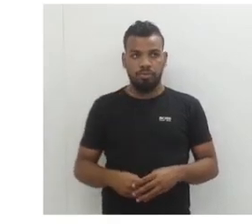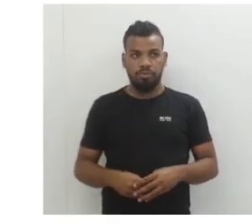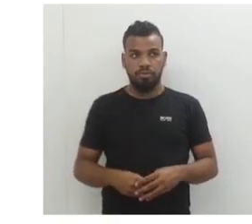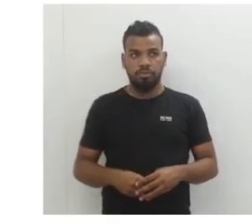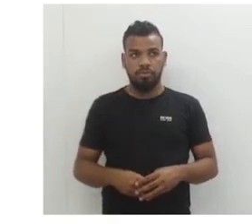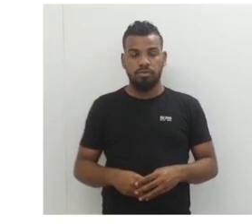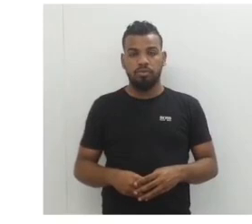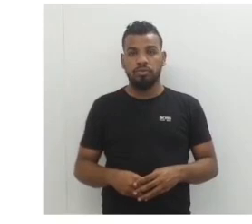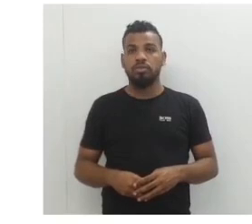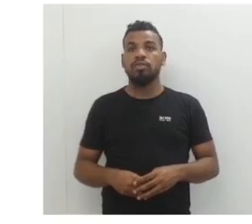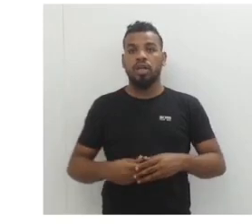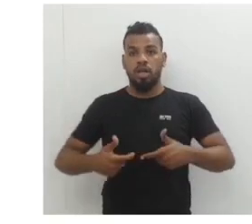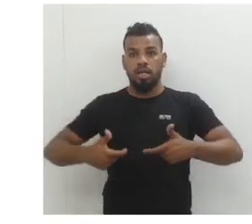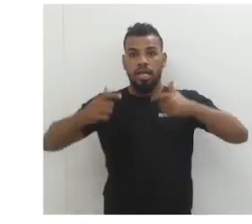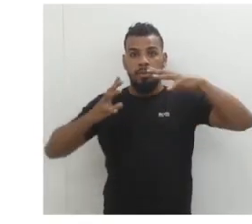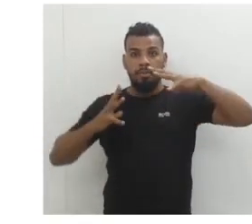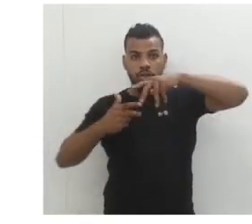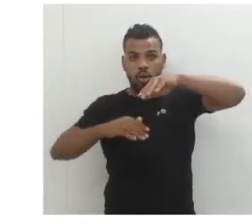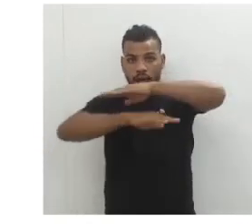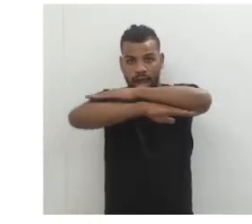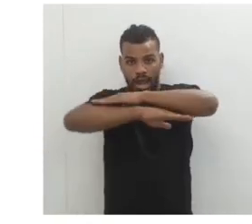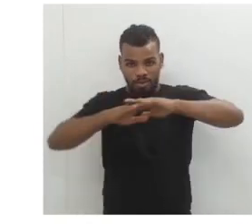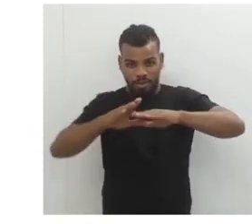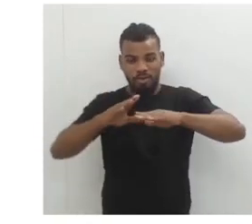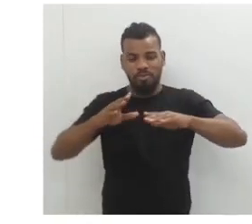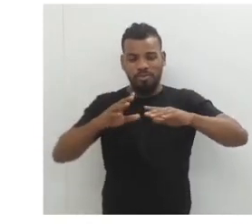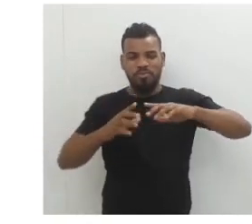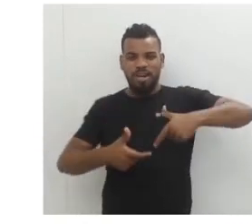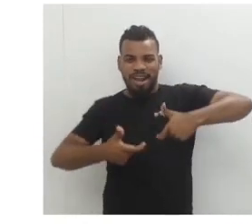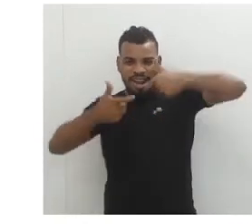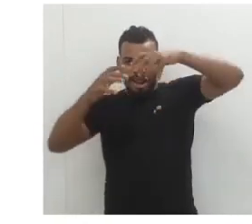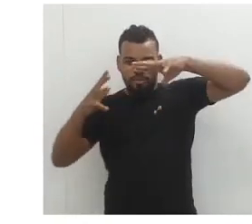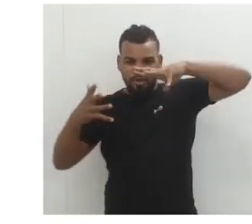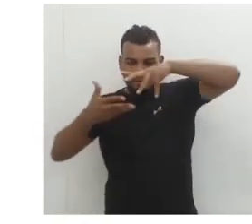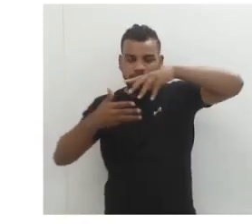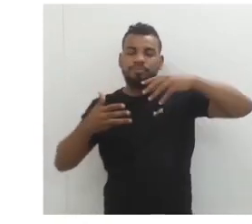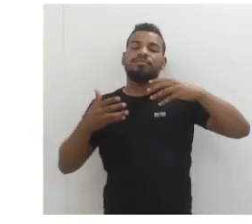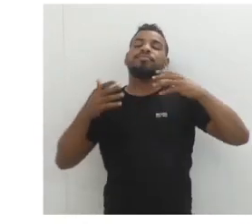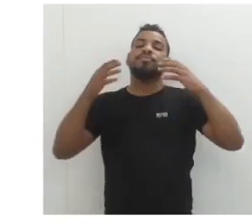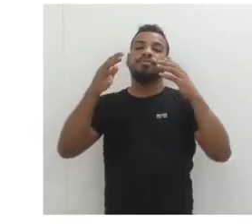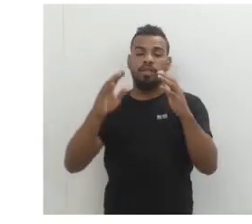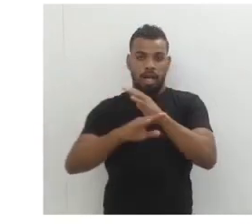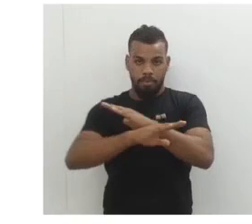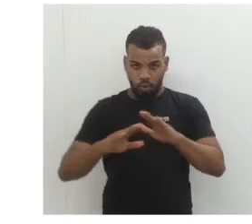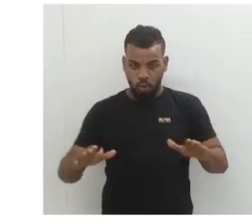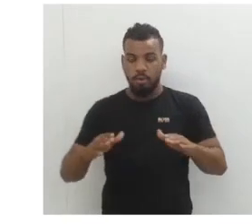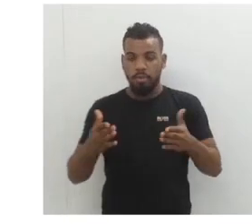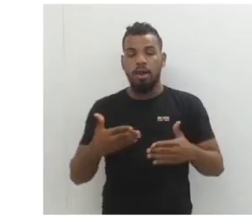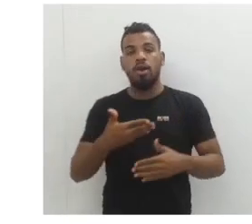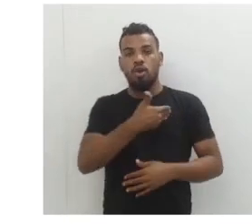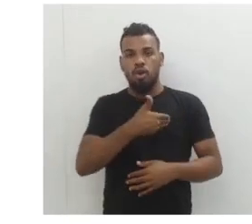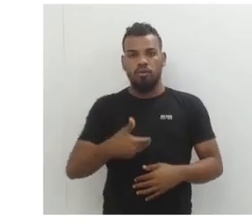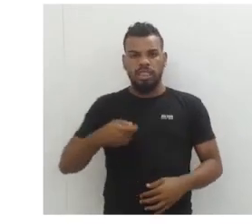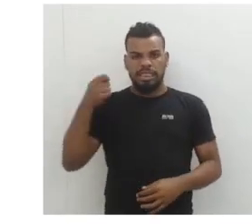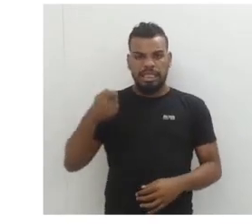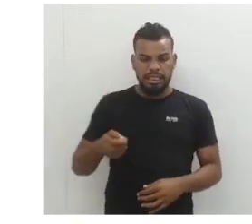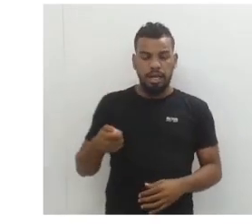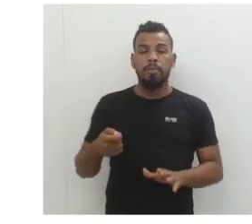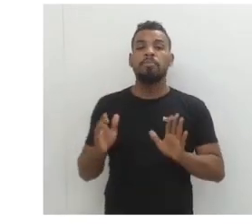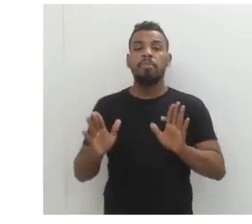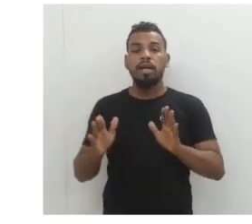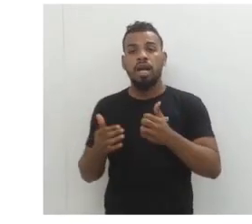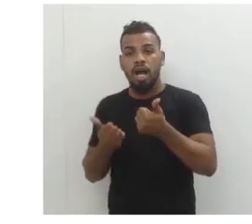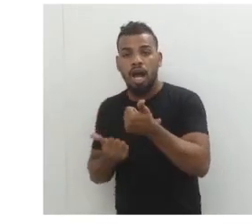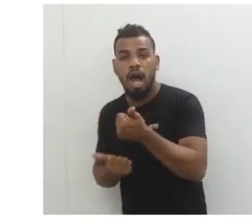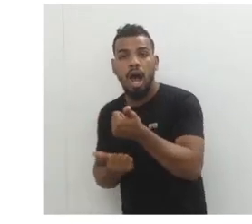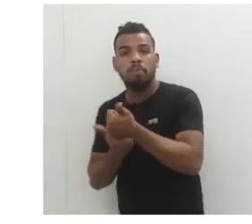Com o fim da Guerra Mundial, apesar dele ser um governo ditatorial, ele